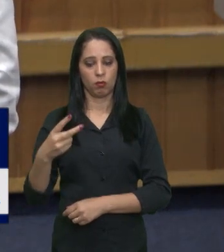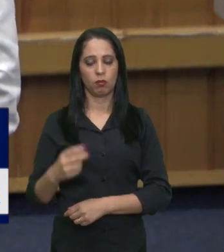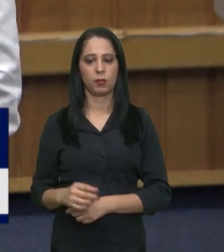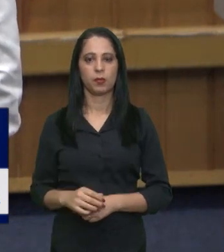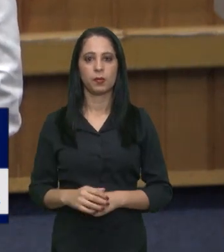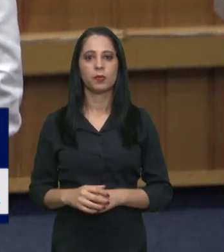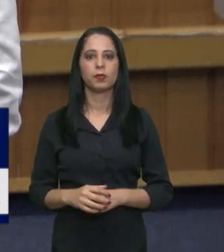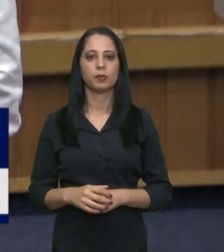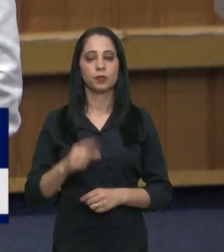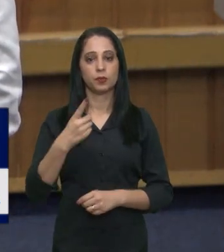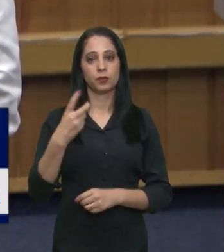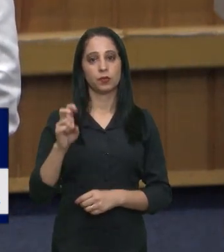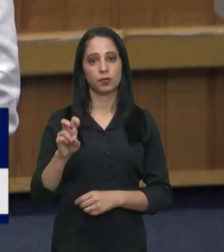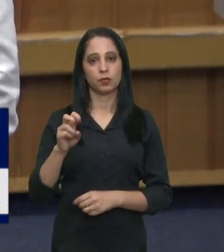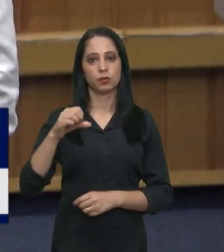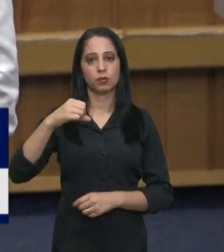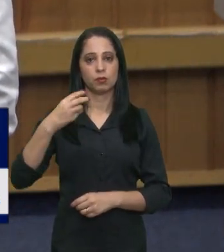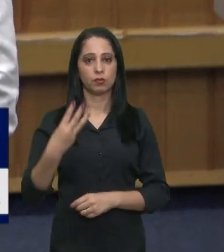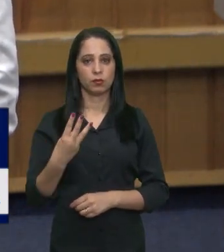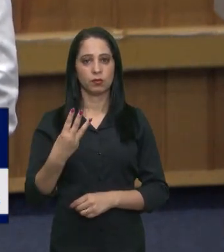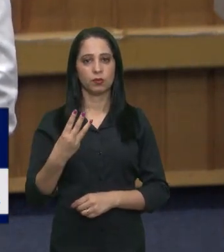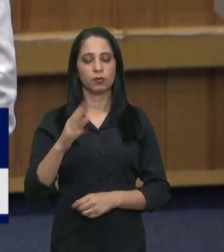1592/2022,